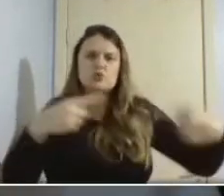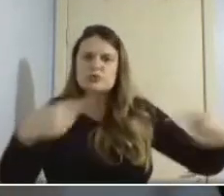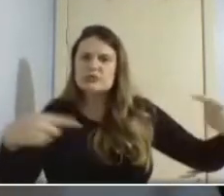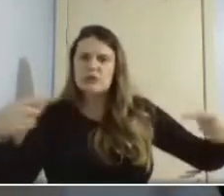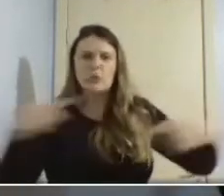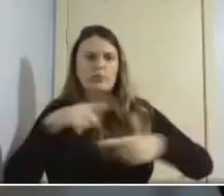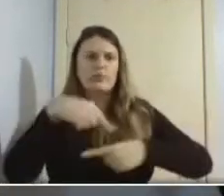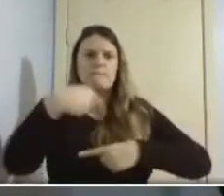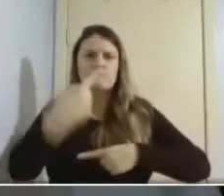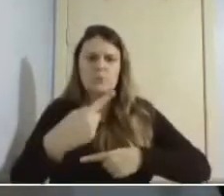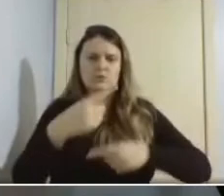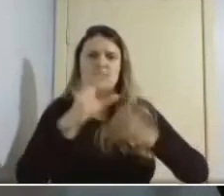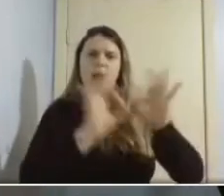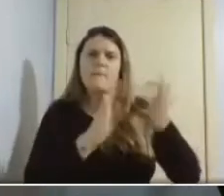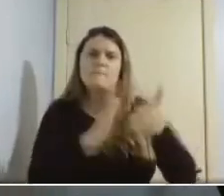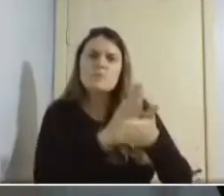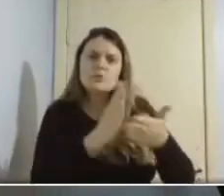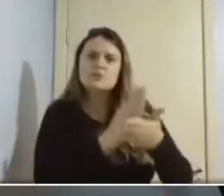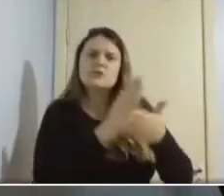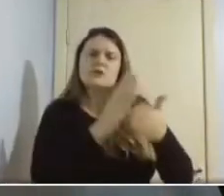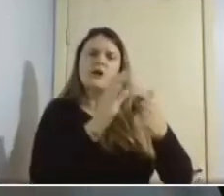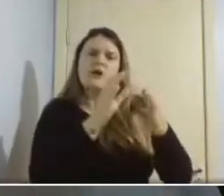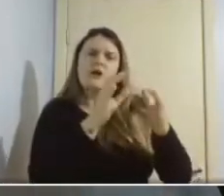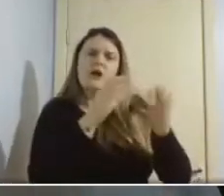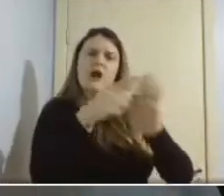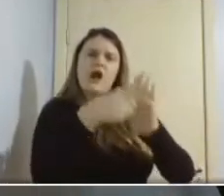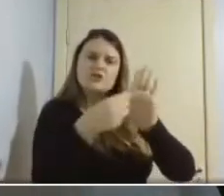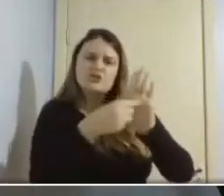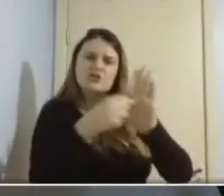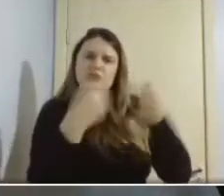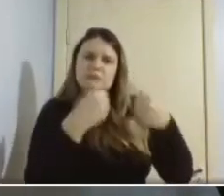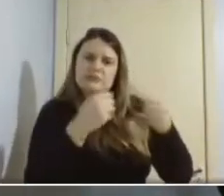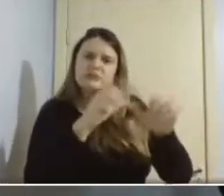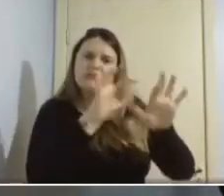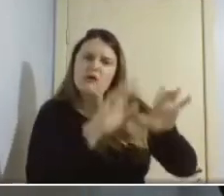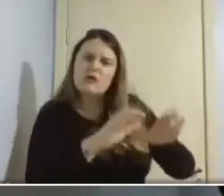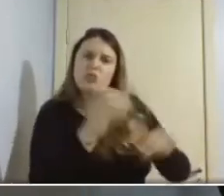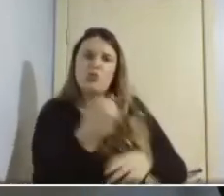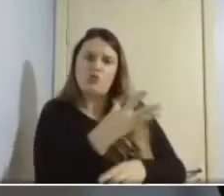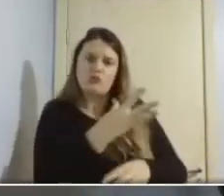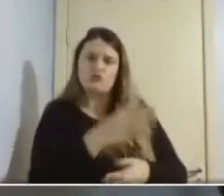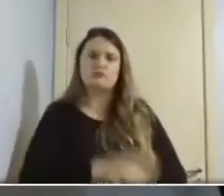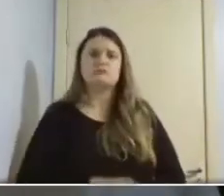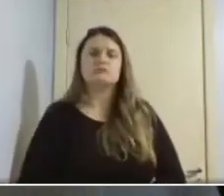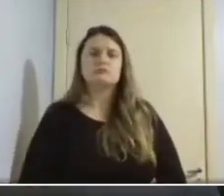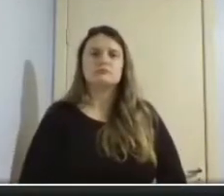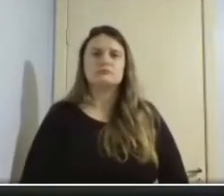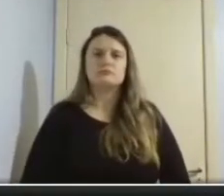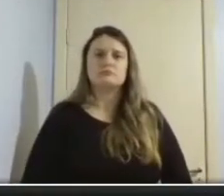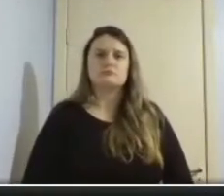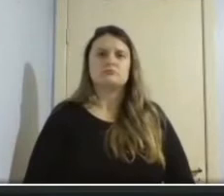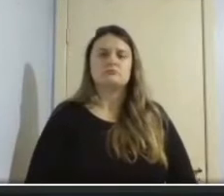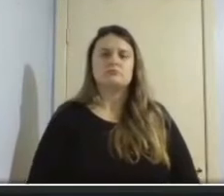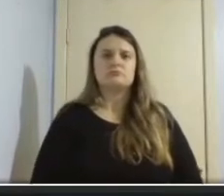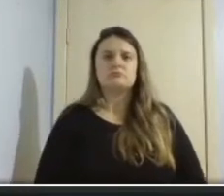dos artigos aí, com base na nova legislação já vigente no que tange a lei de inovação.